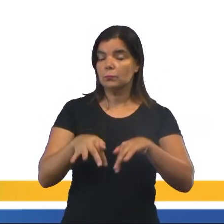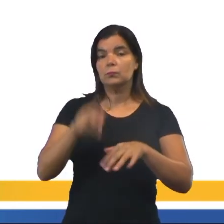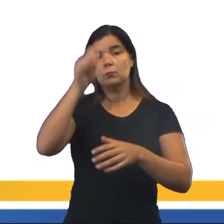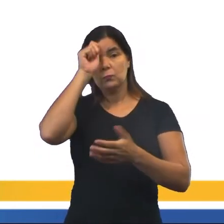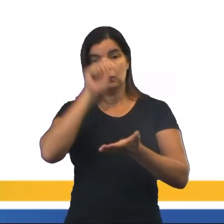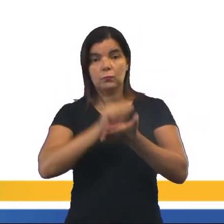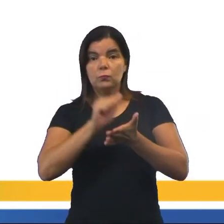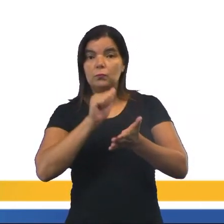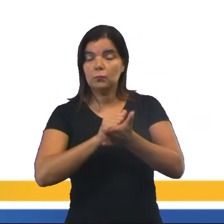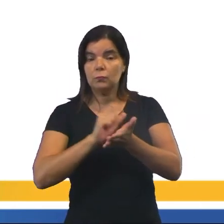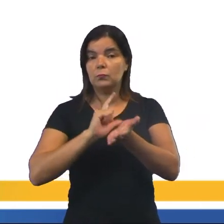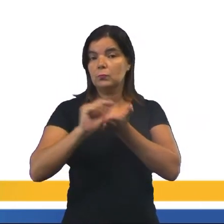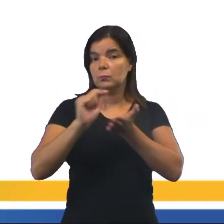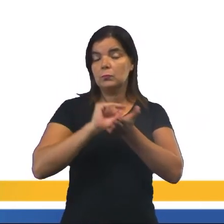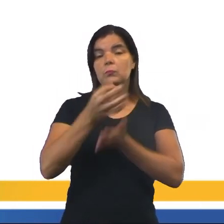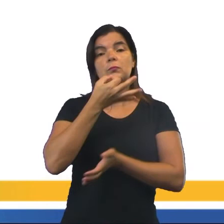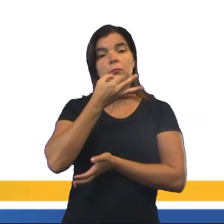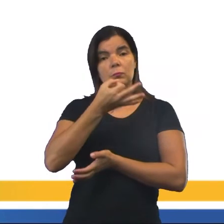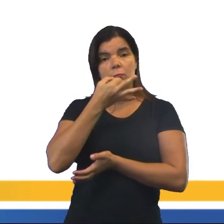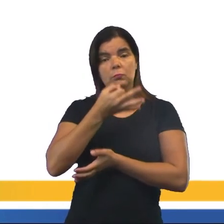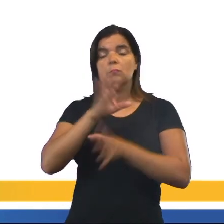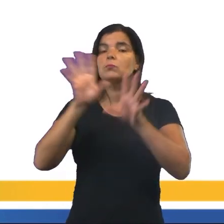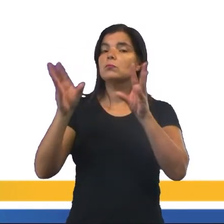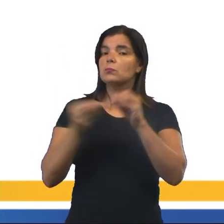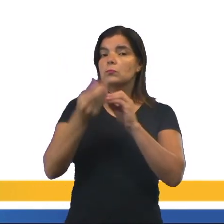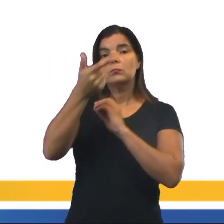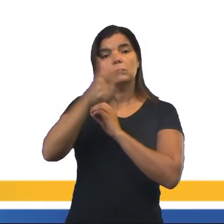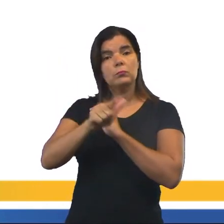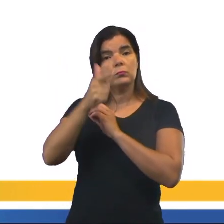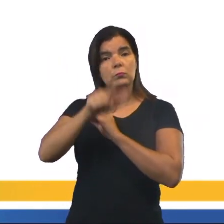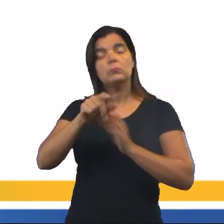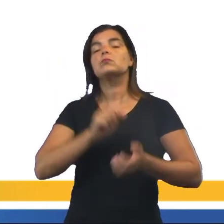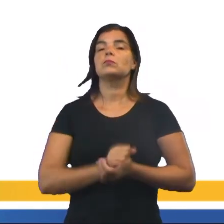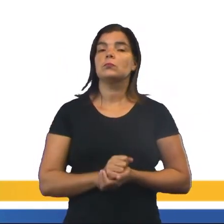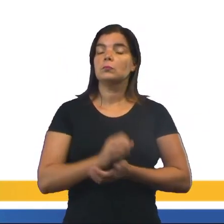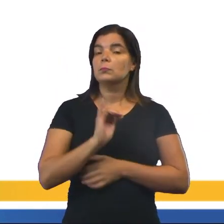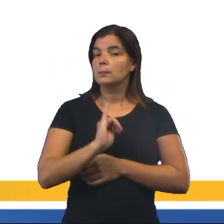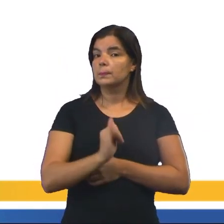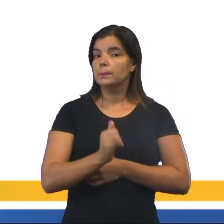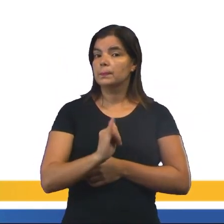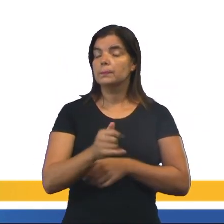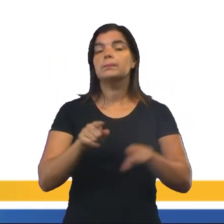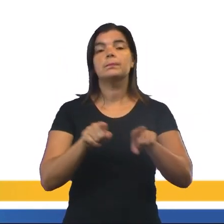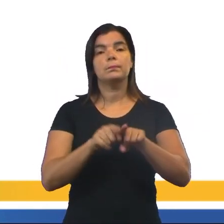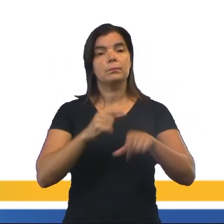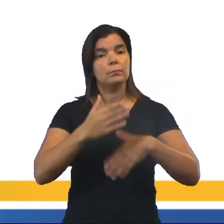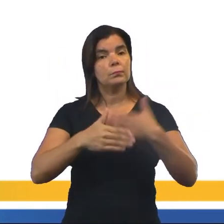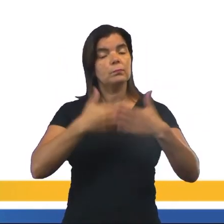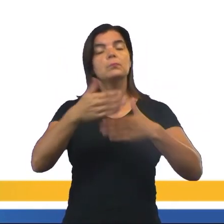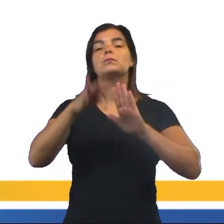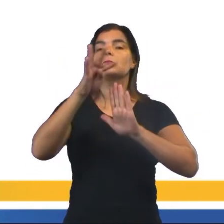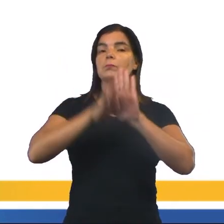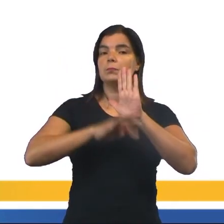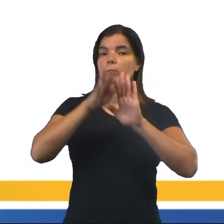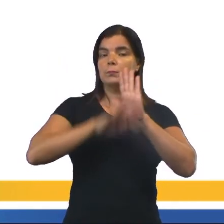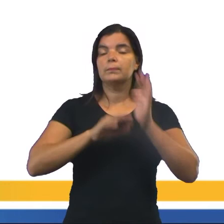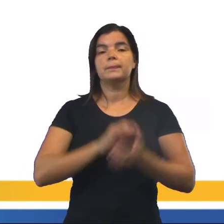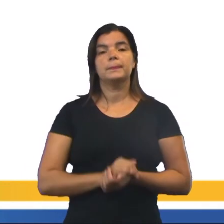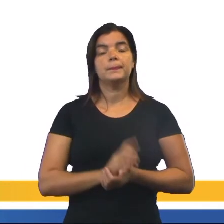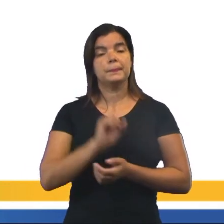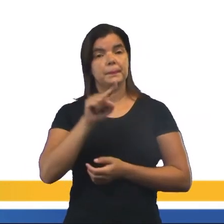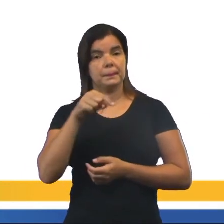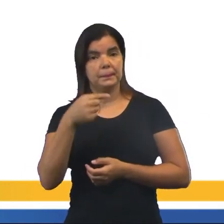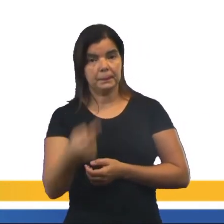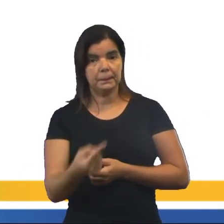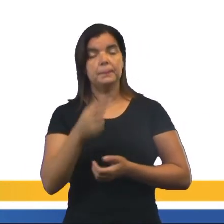artigo de opinião das autoras repete resumidamente a linha argumentativa desenvolvida no texto. Em